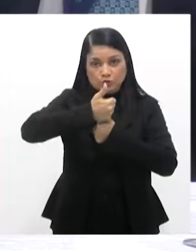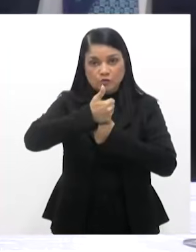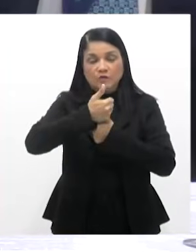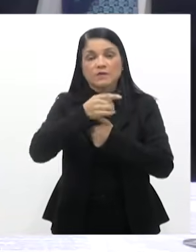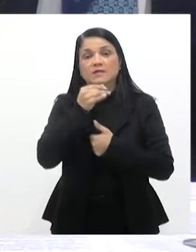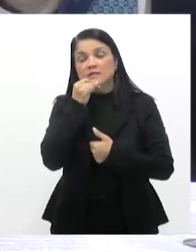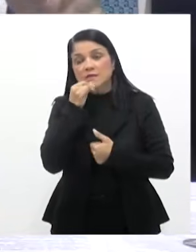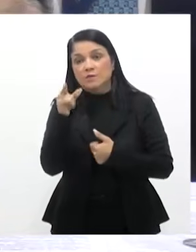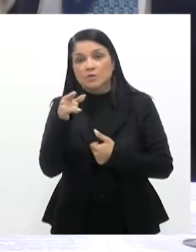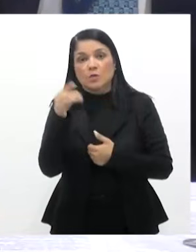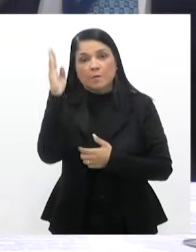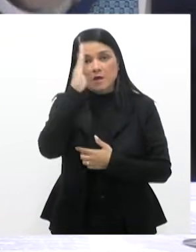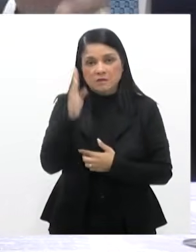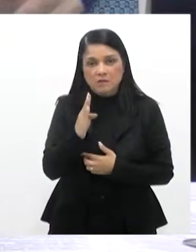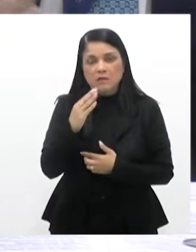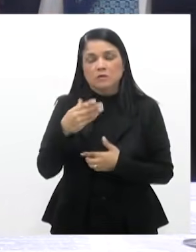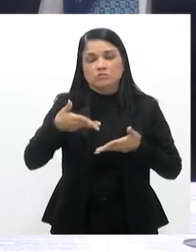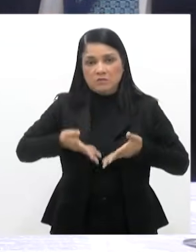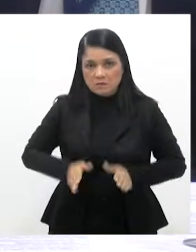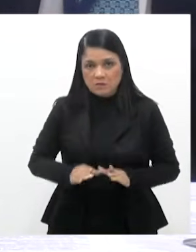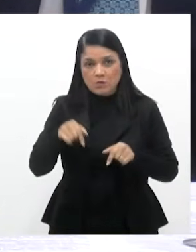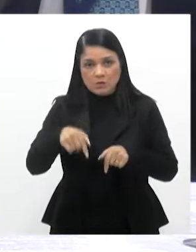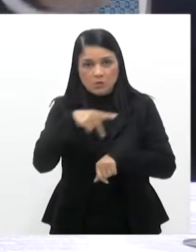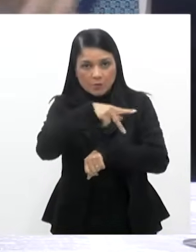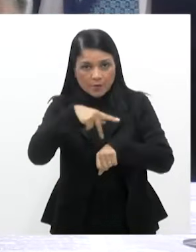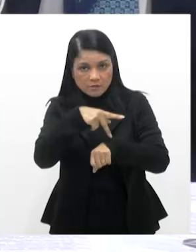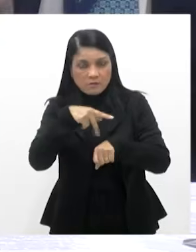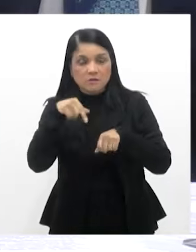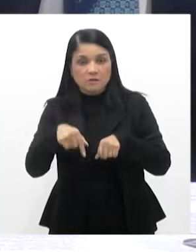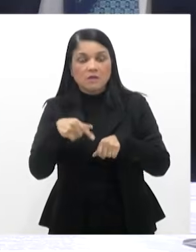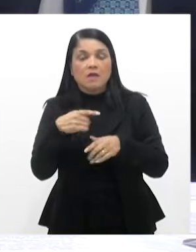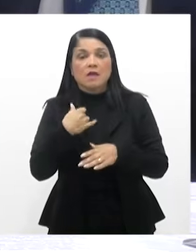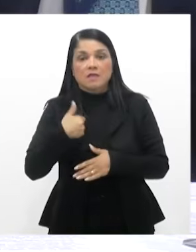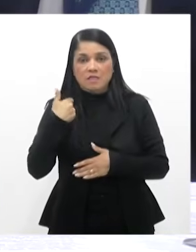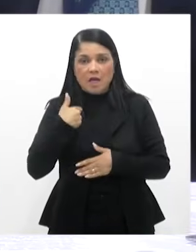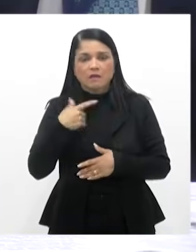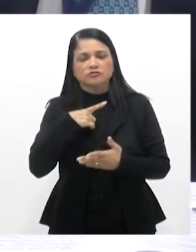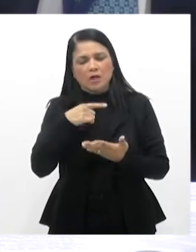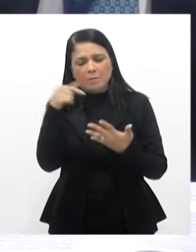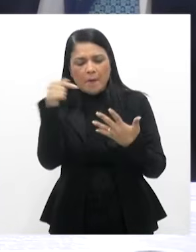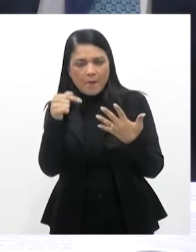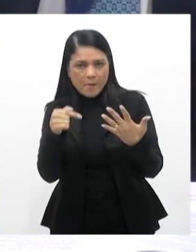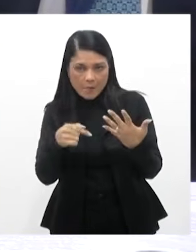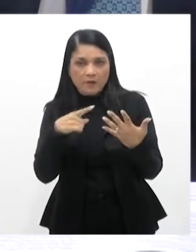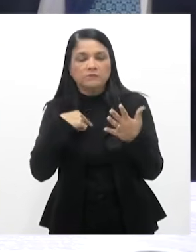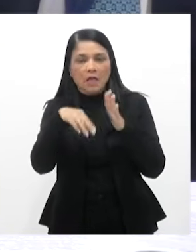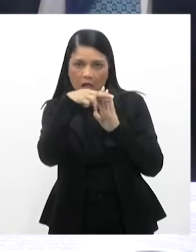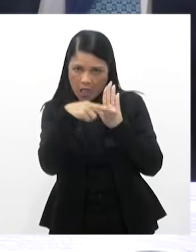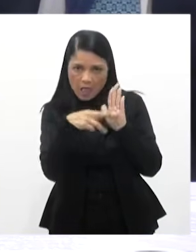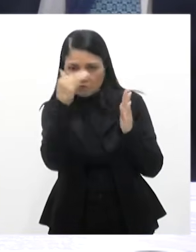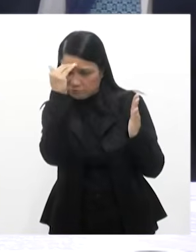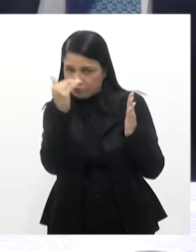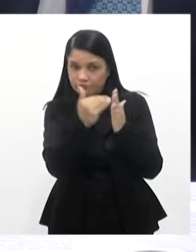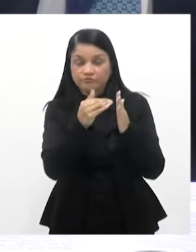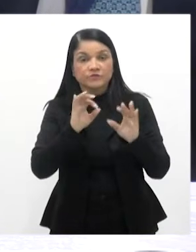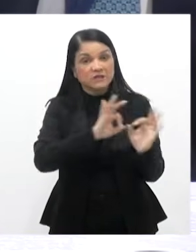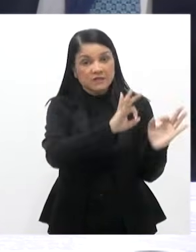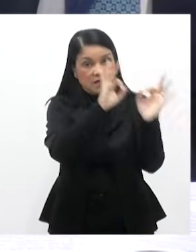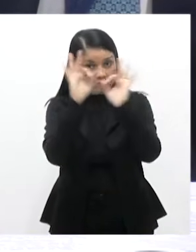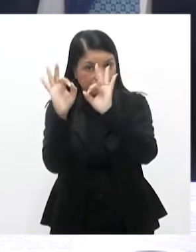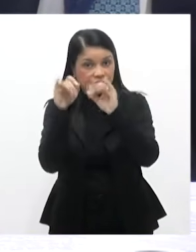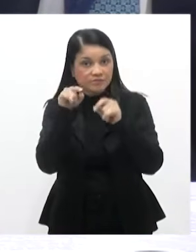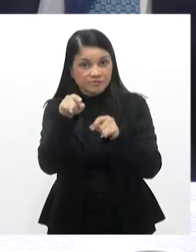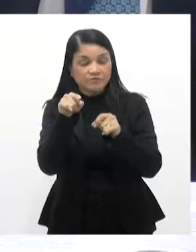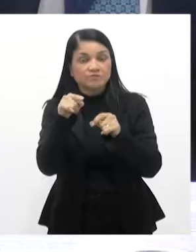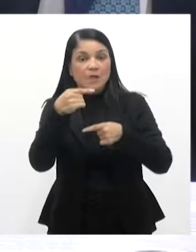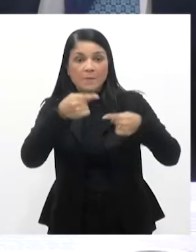Por exemplo, ser brasileiro naturalizado, ter idade X e por aí vai. Então, o que eu quero deixar claro para quem assiste, que talvez quem assiste